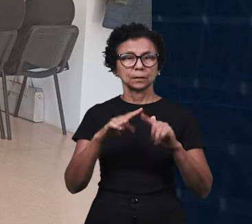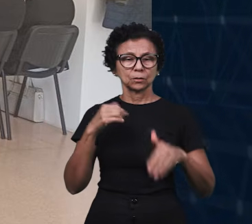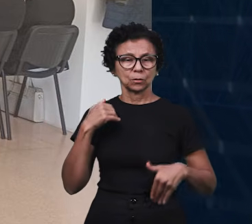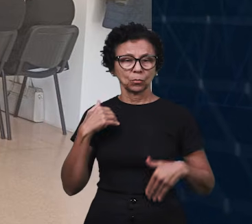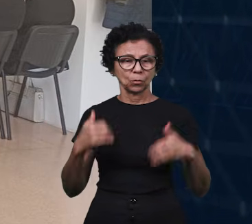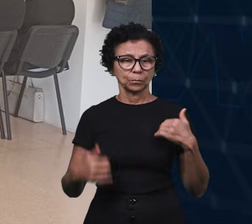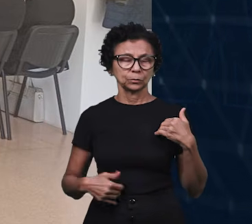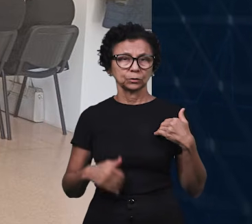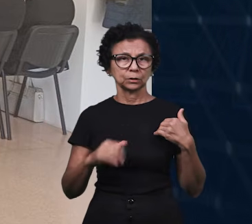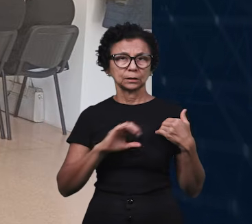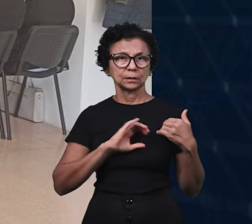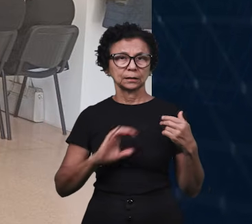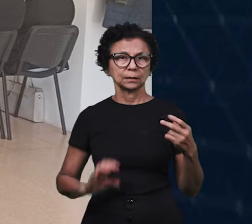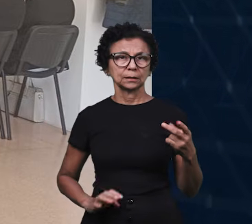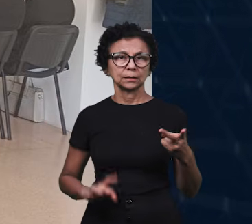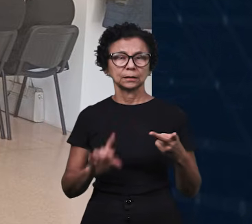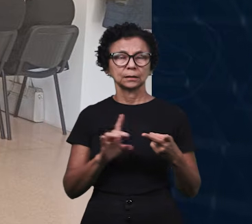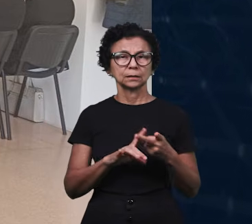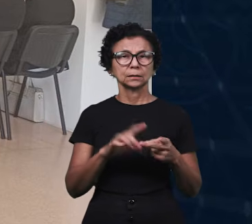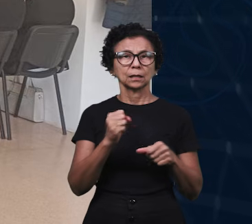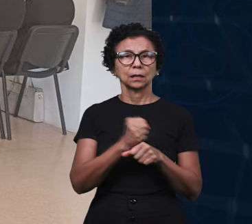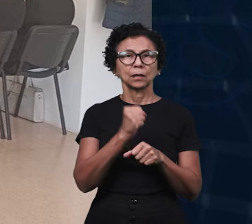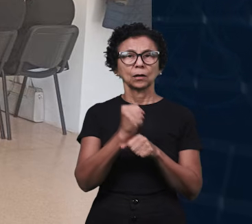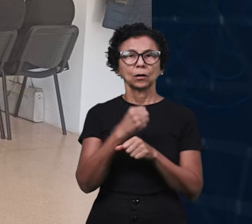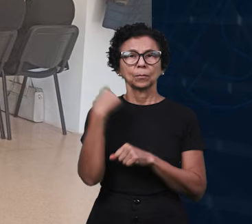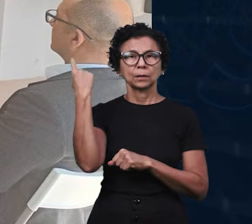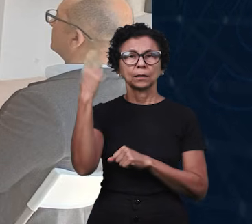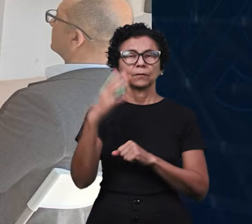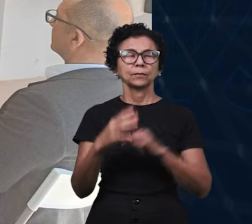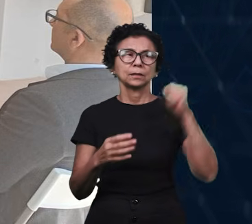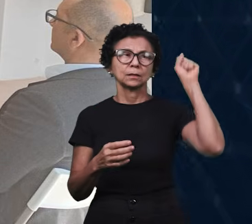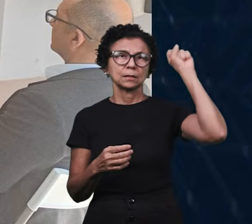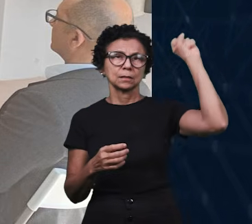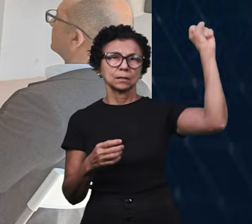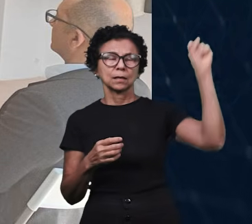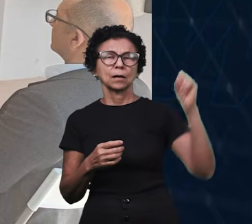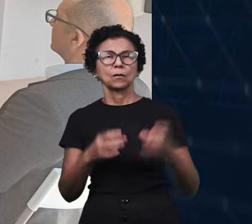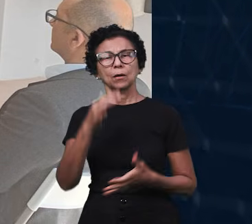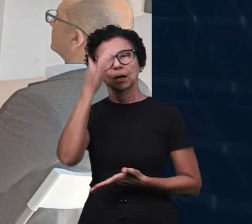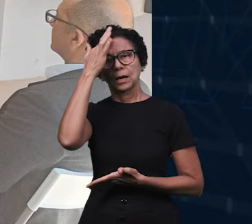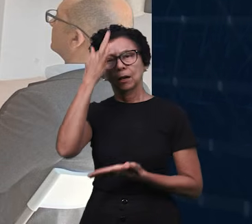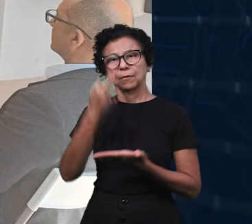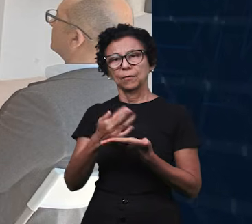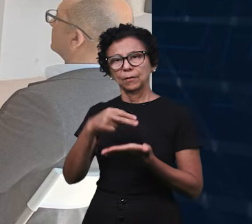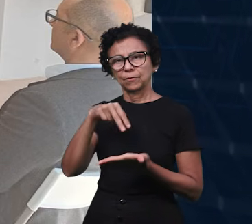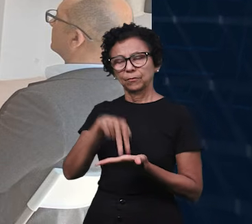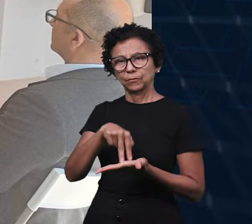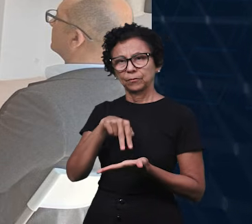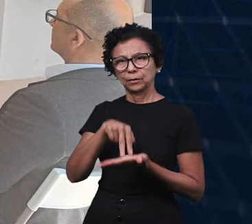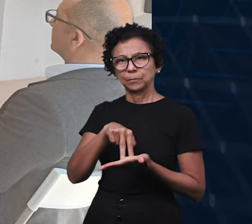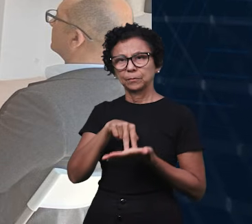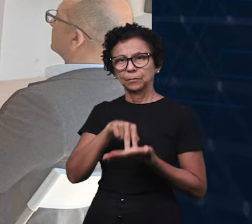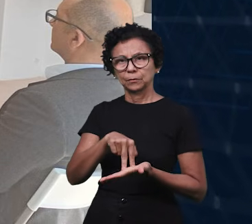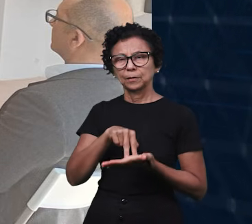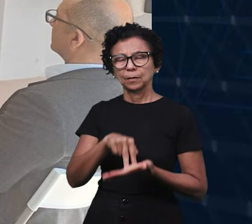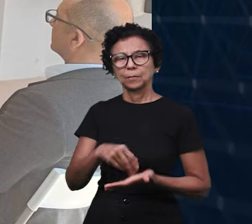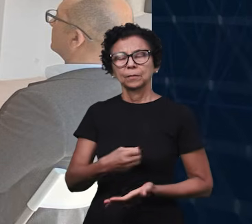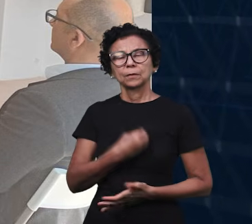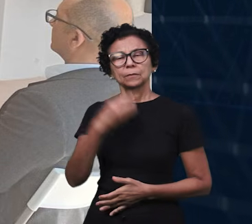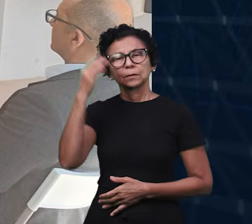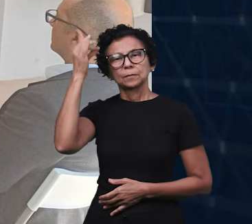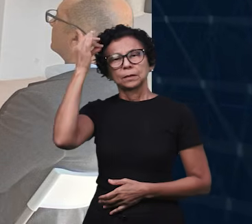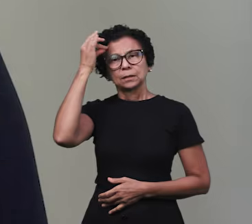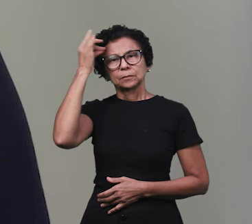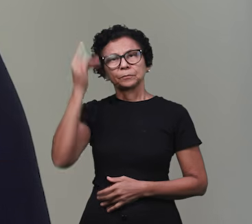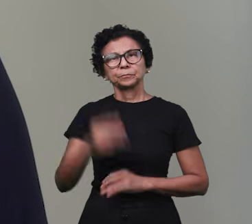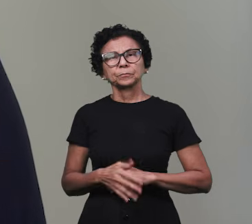estiveram Igreja Corpo de Cristo, a obra de Saul e a obra de Davi, e a fé como firme fundamento da vida espiritual. O evento